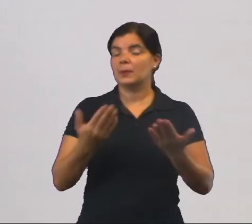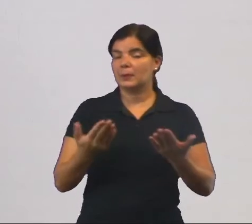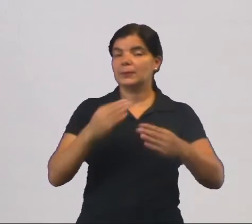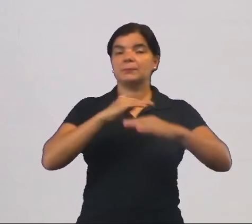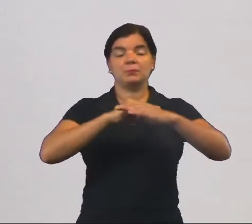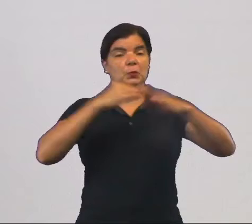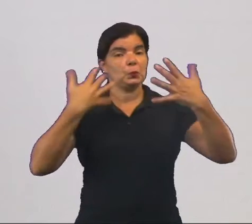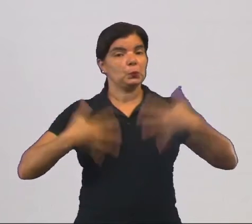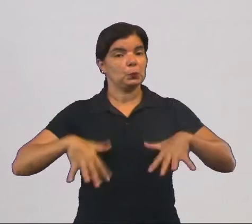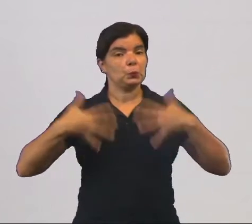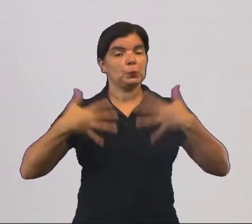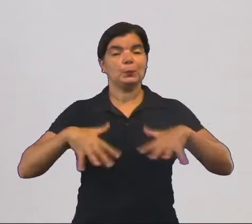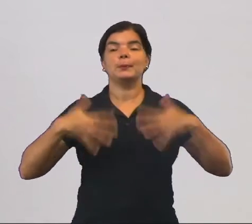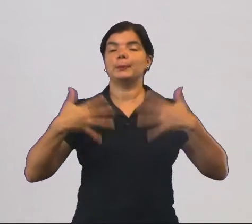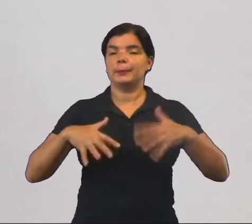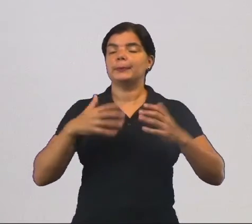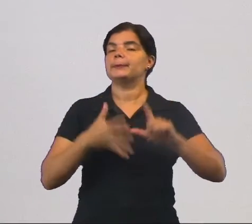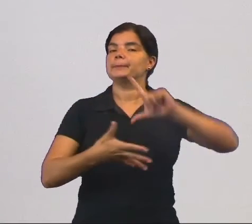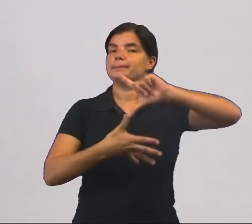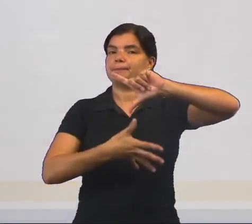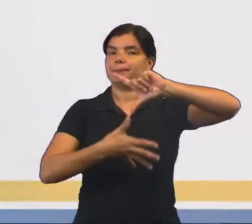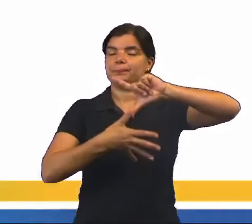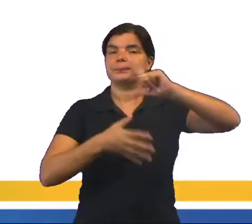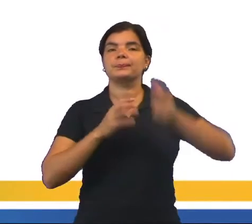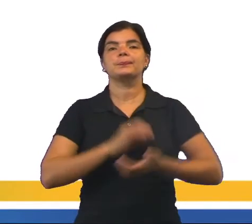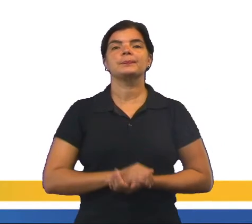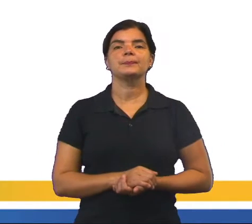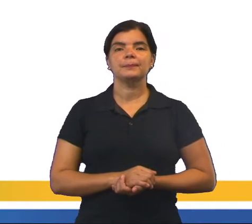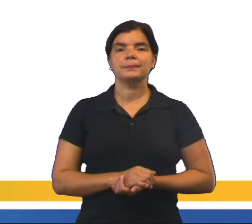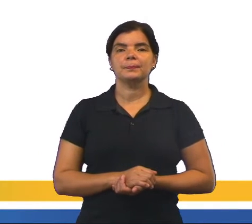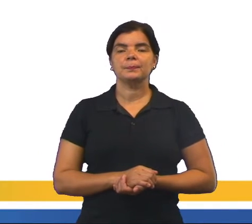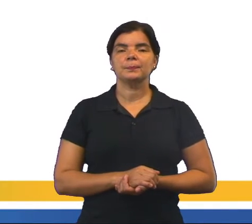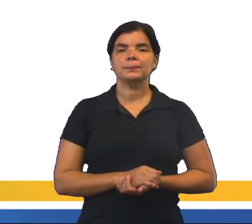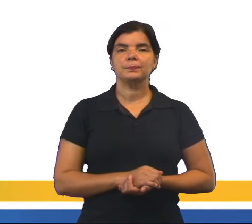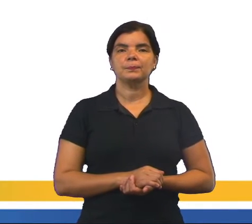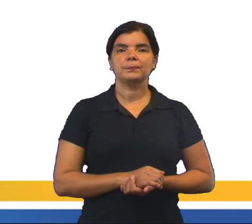e pobreza extrema na América Latina.